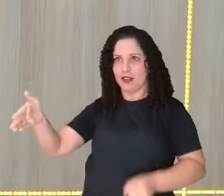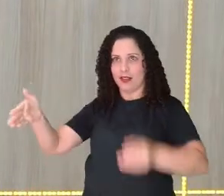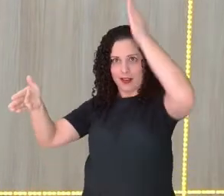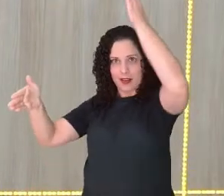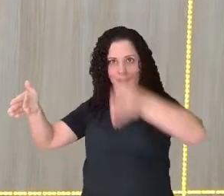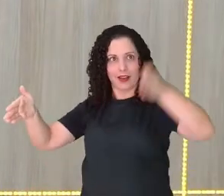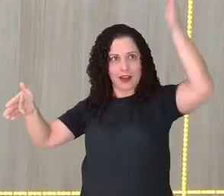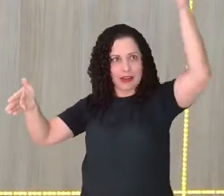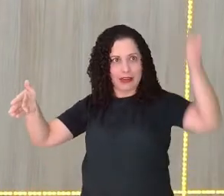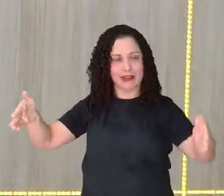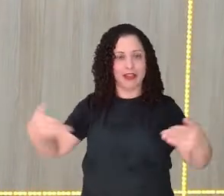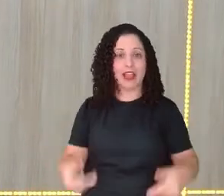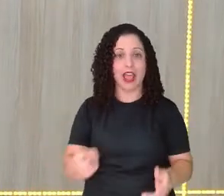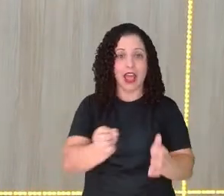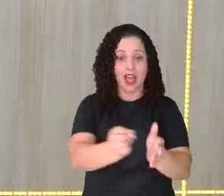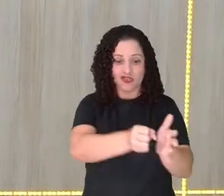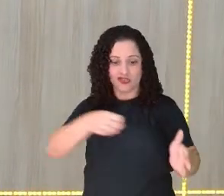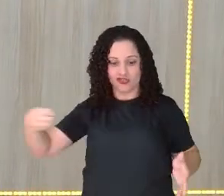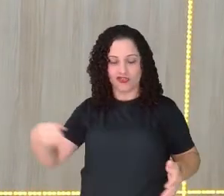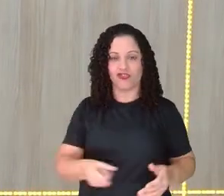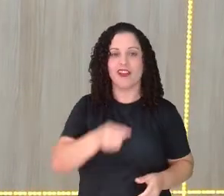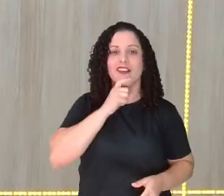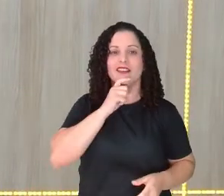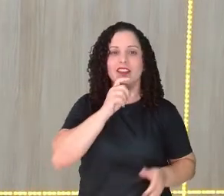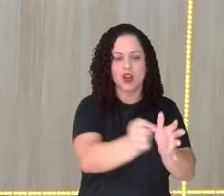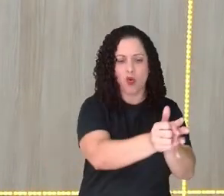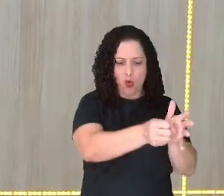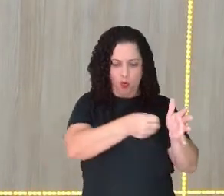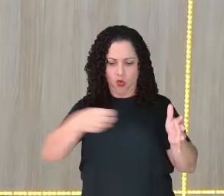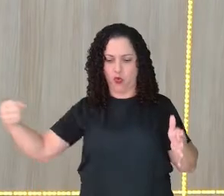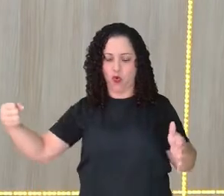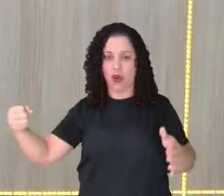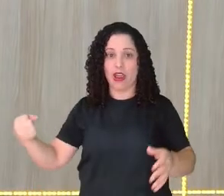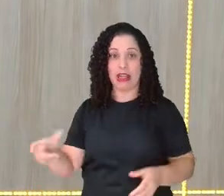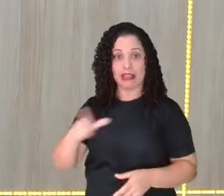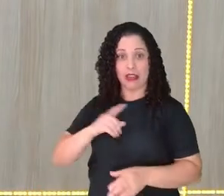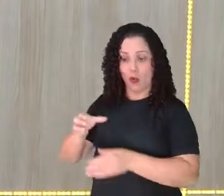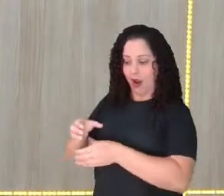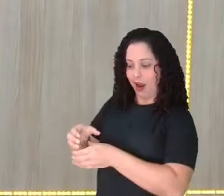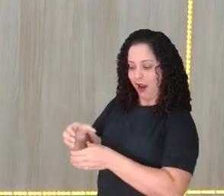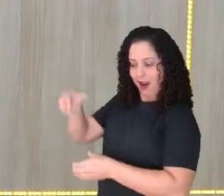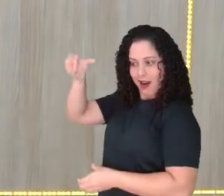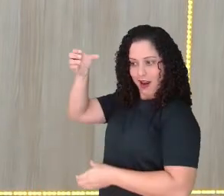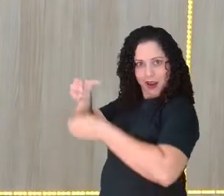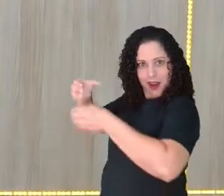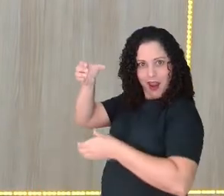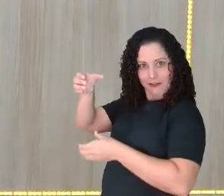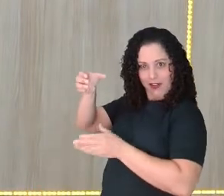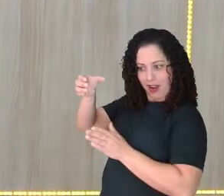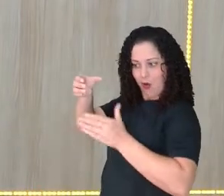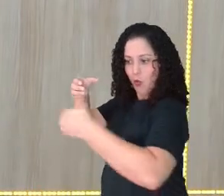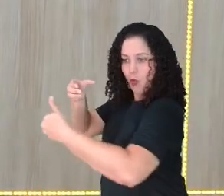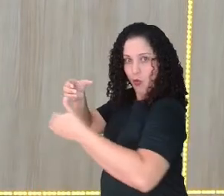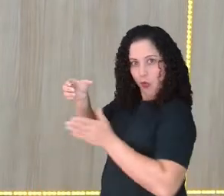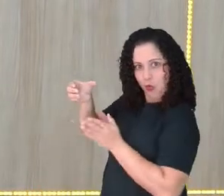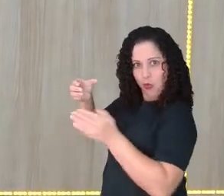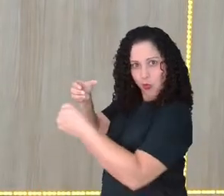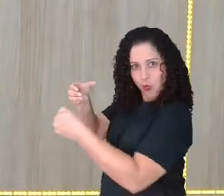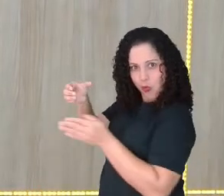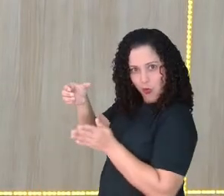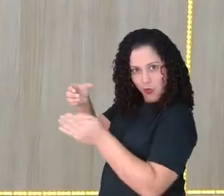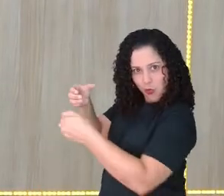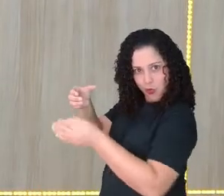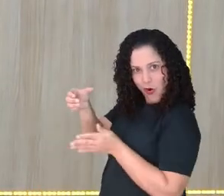pode abrir a geladeira da sua casa e você pode encontrar uma garrafa, certo? Que é formada aí por linhas não poligonais. É